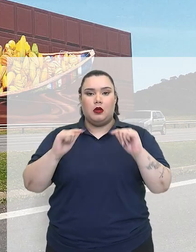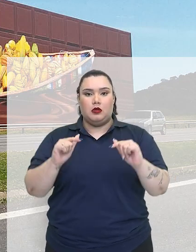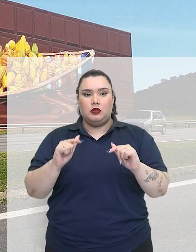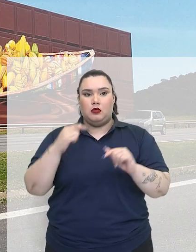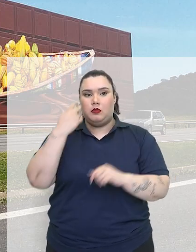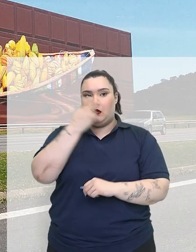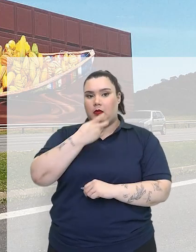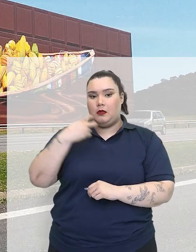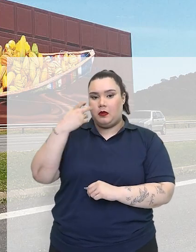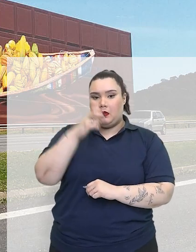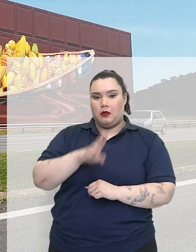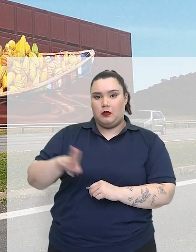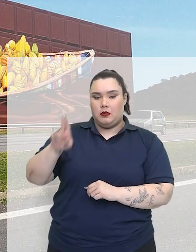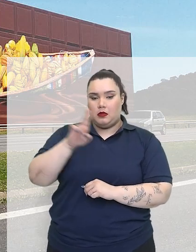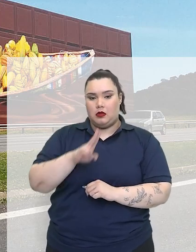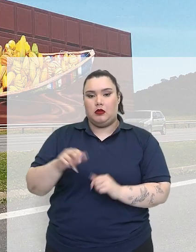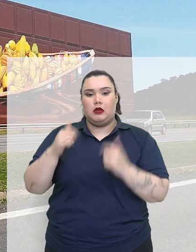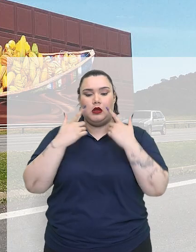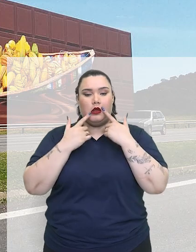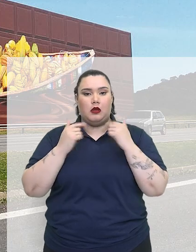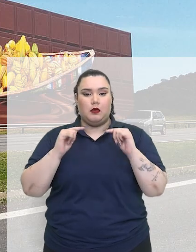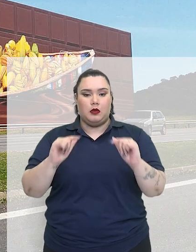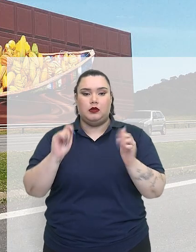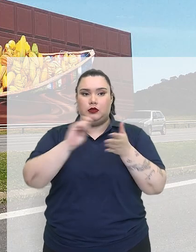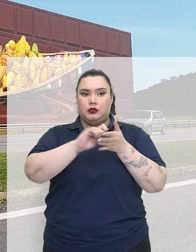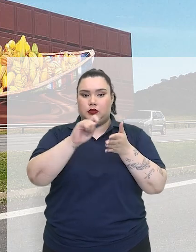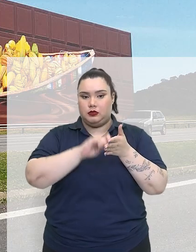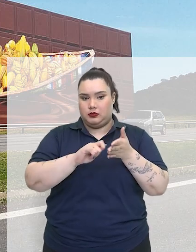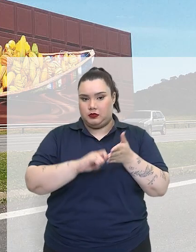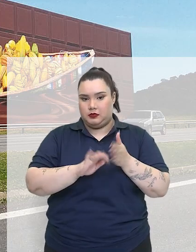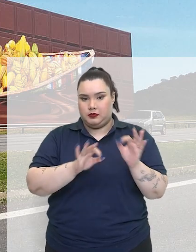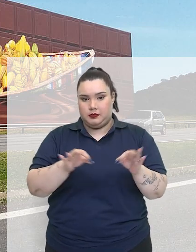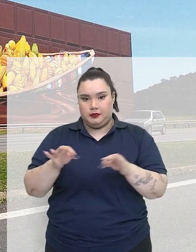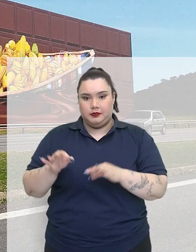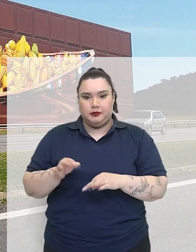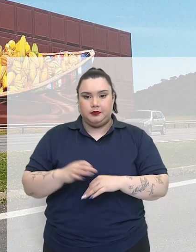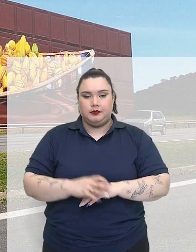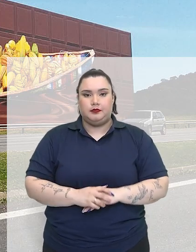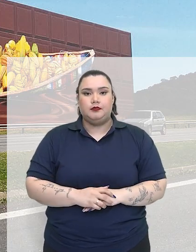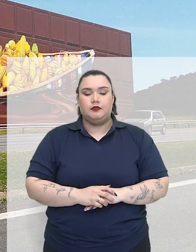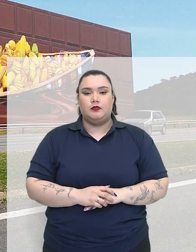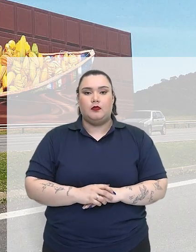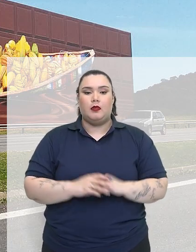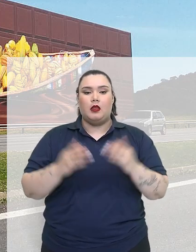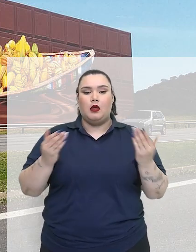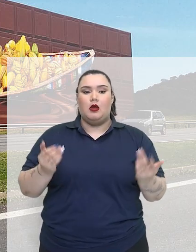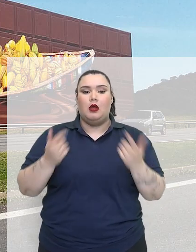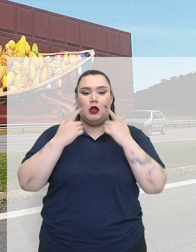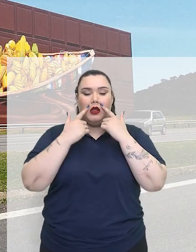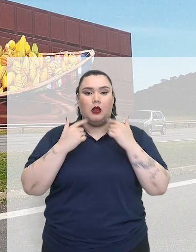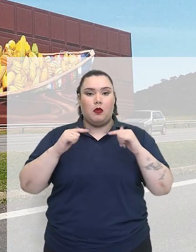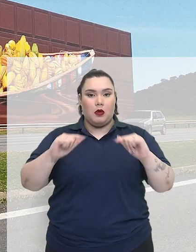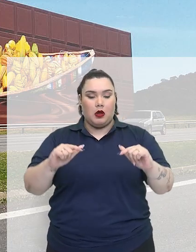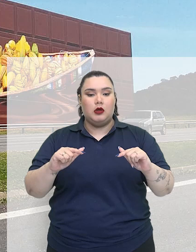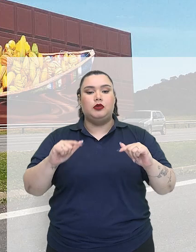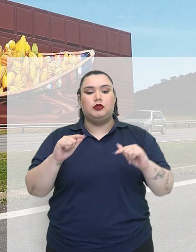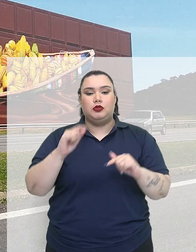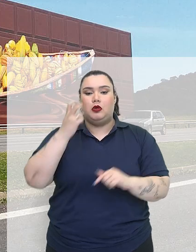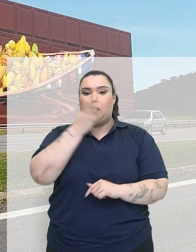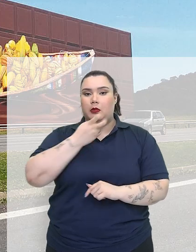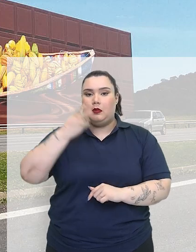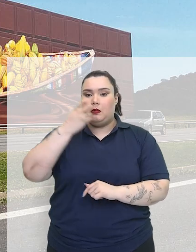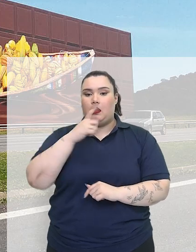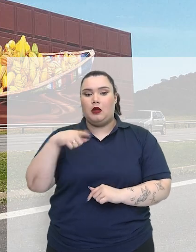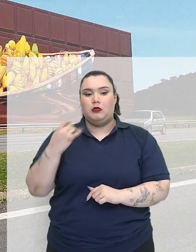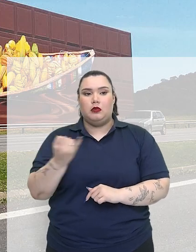né, que é o que a gente utiliza, da linguagem escrita, não é? Então, a linguagem oral foi vital para